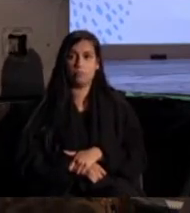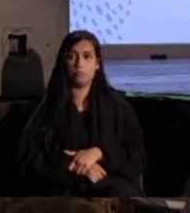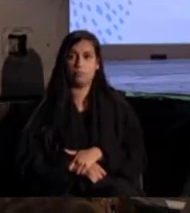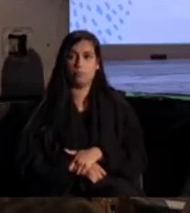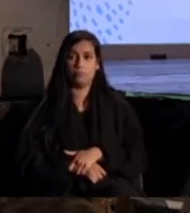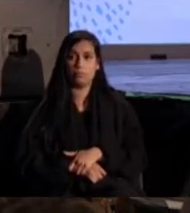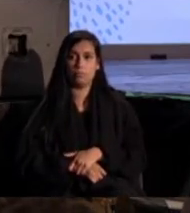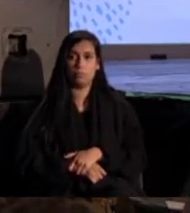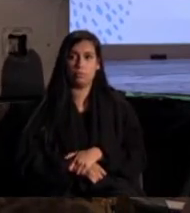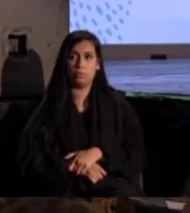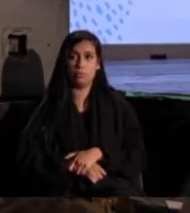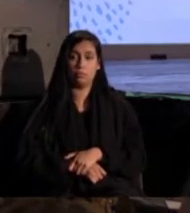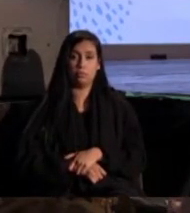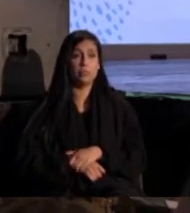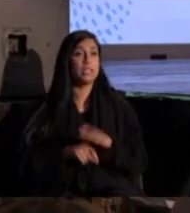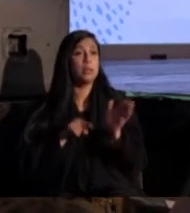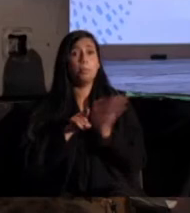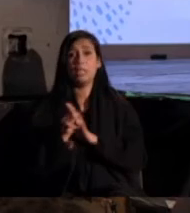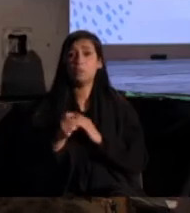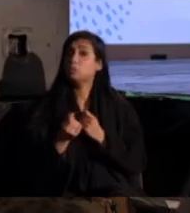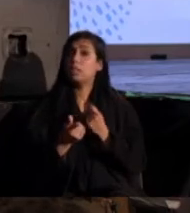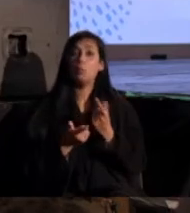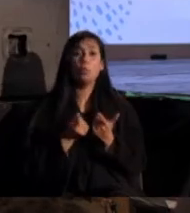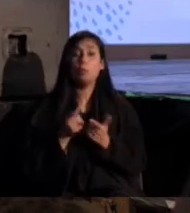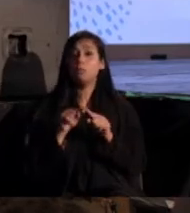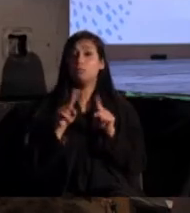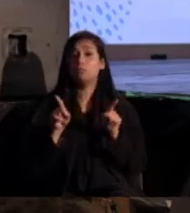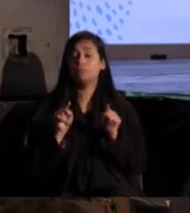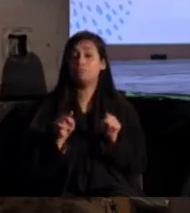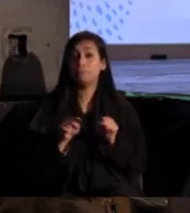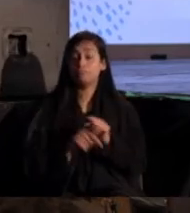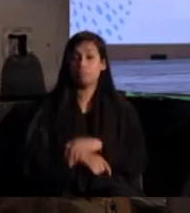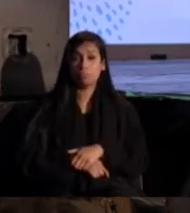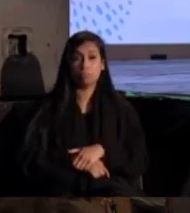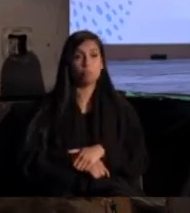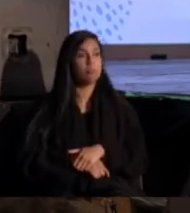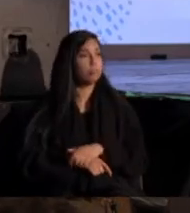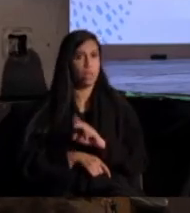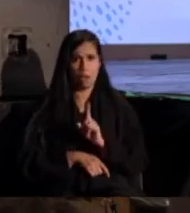Alguém tem mais alguma pergunta para fazer? Tá bom.